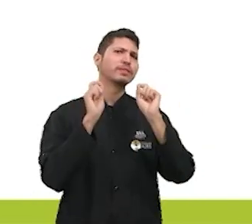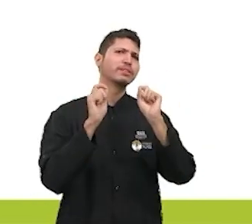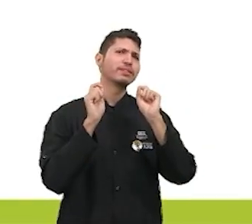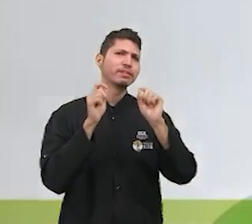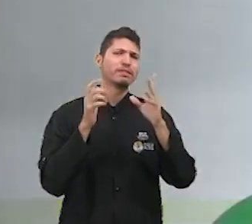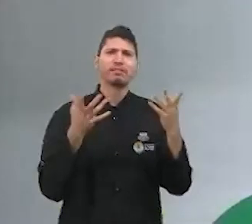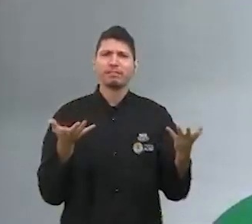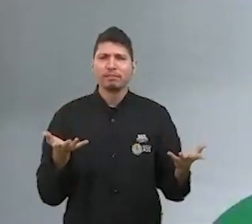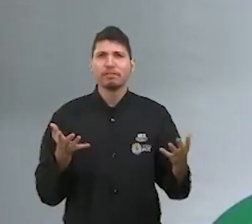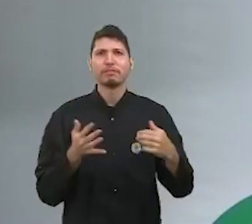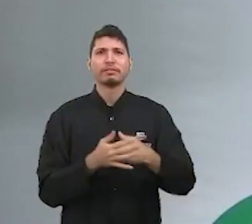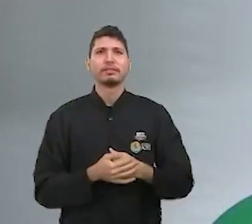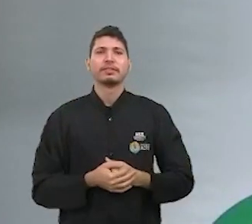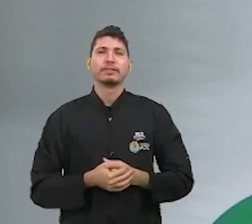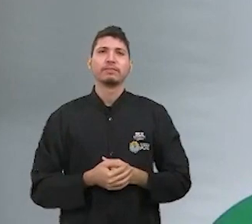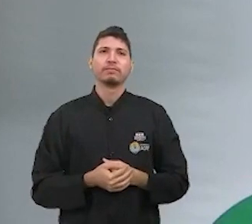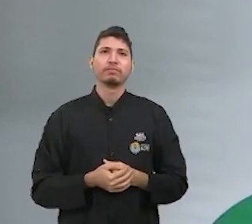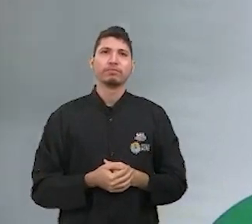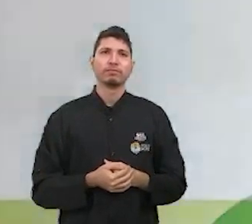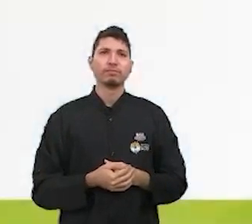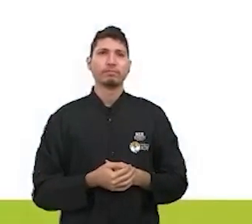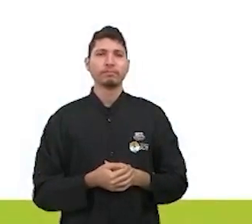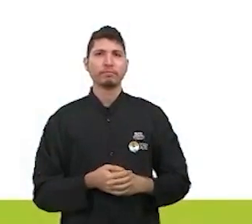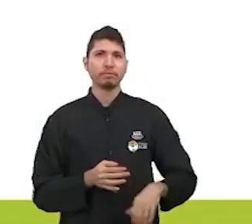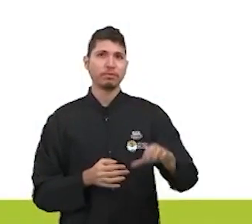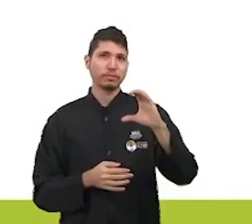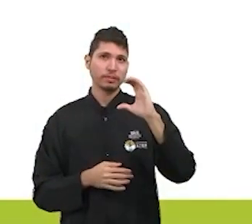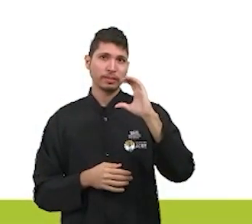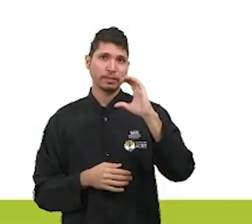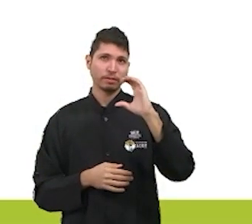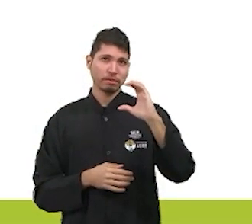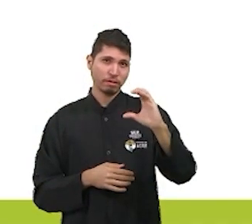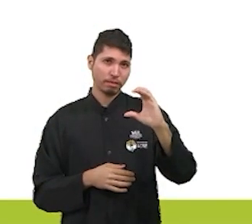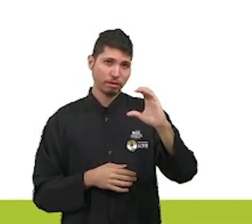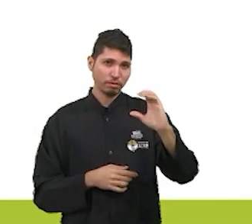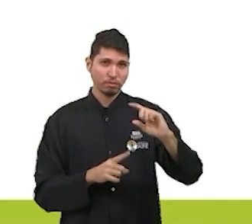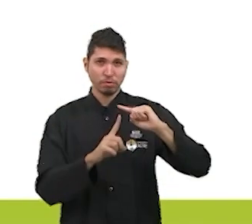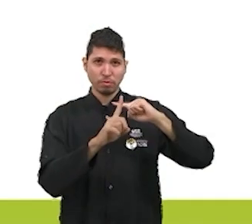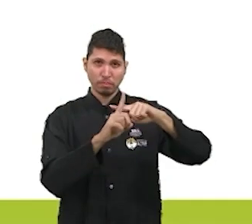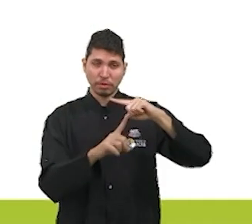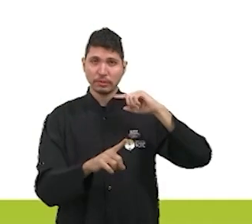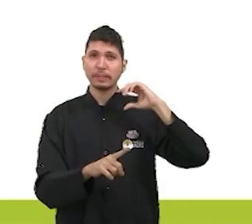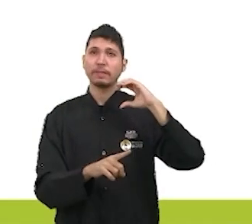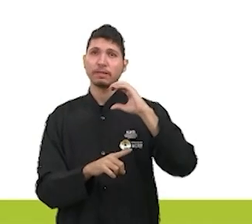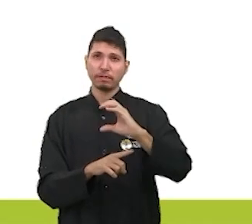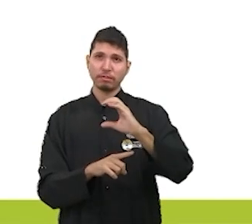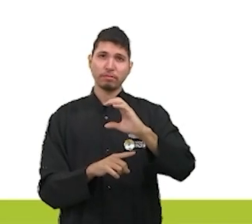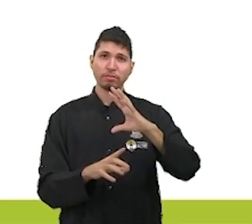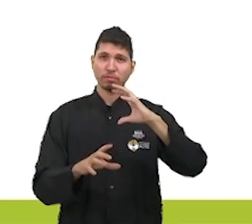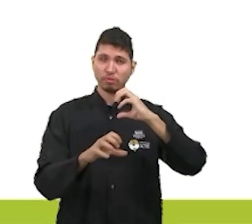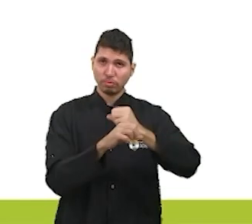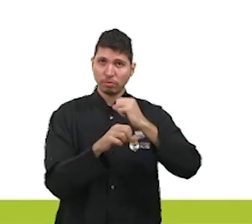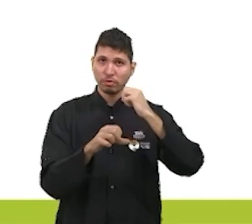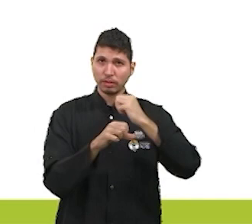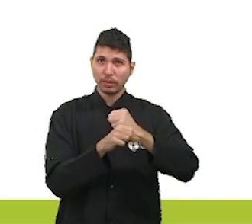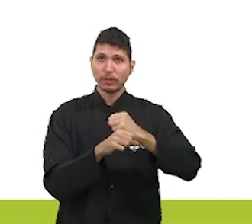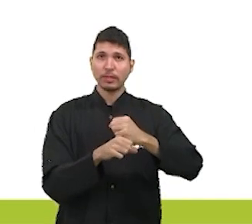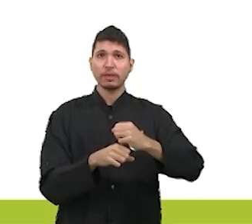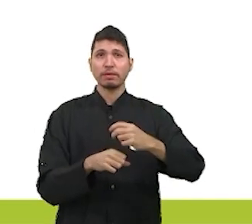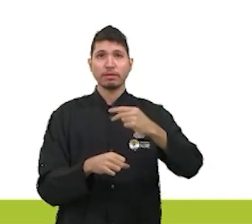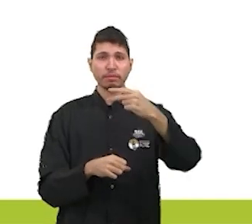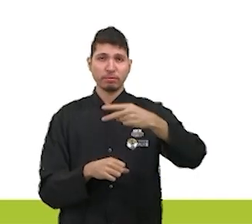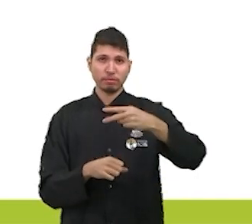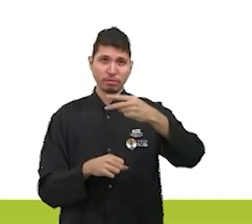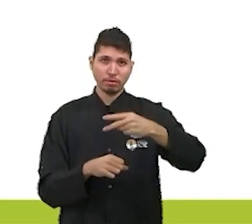de Pitágoras vai ser o quê? Cateto, né, mais cateto, a soma dos dois catetos aqui igual a sua